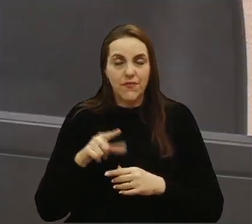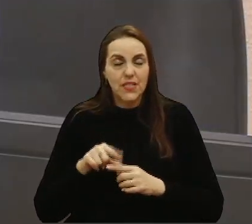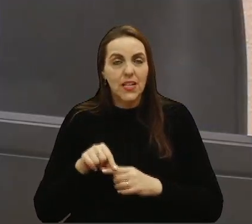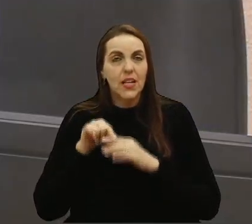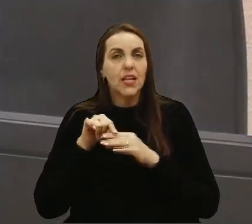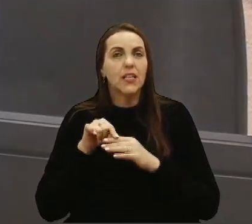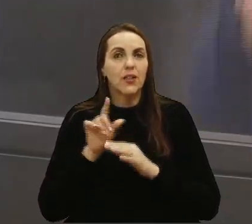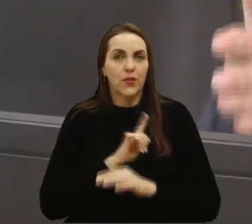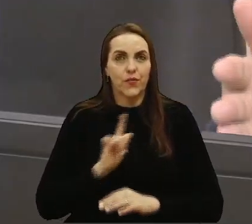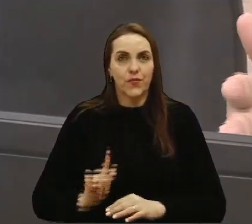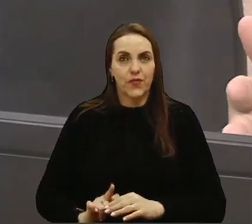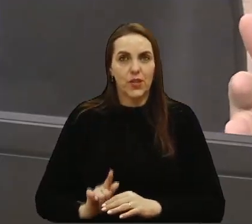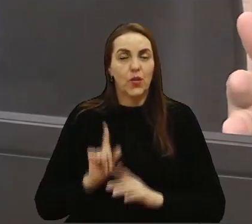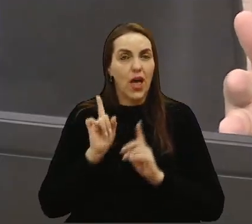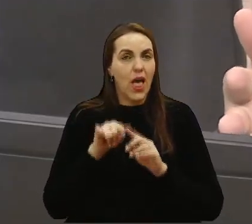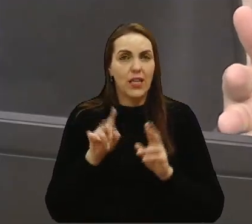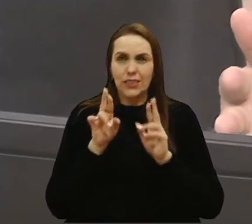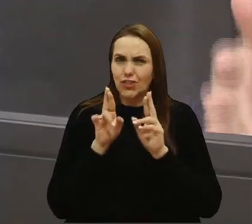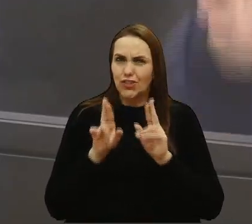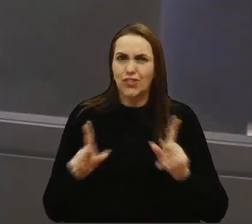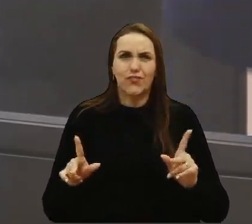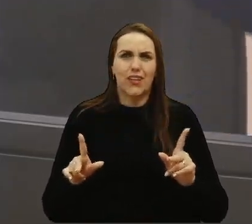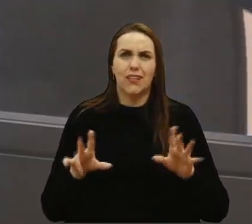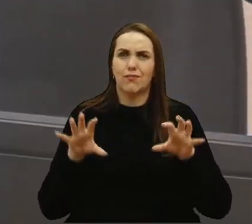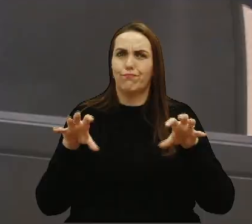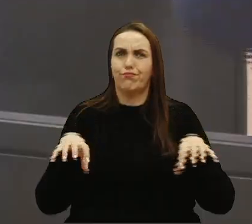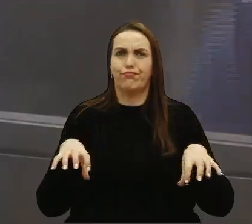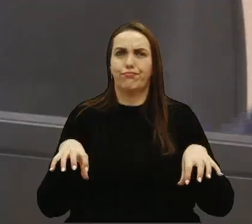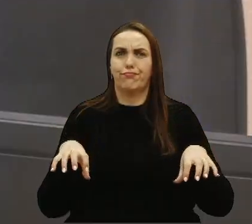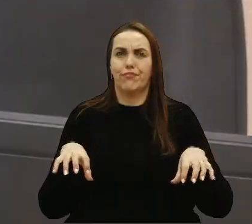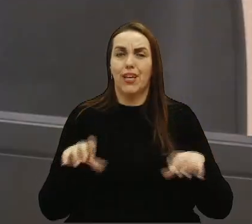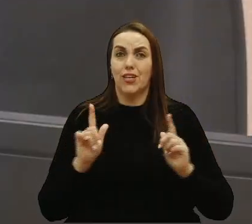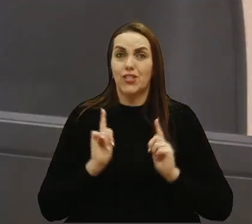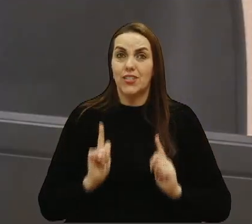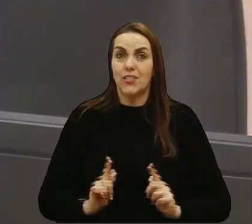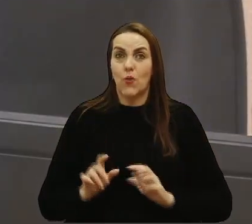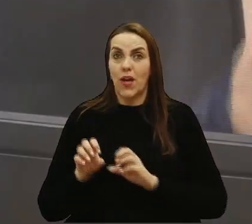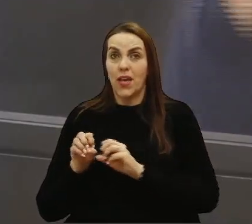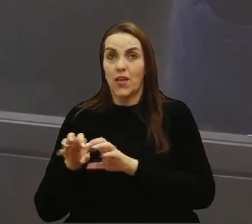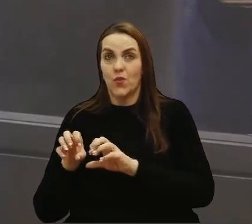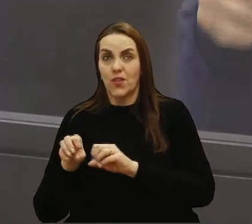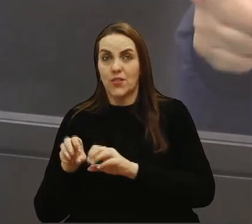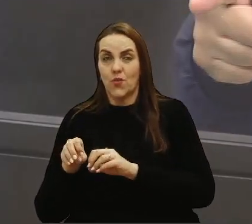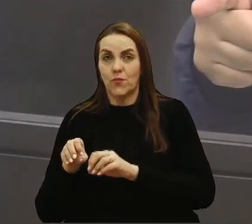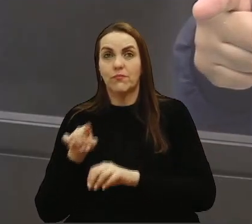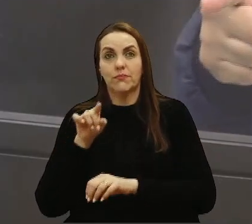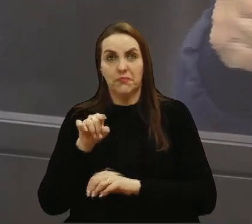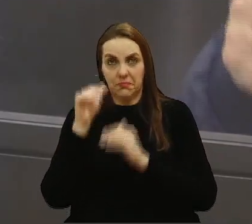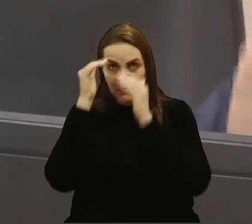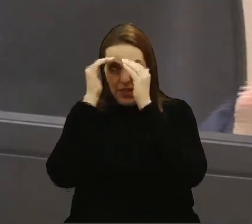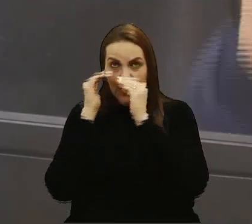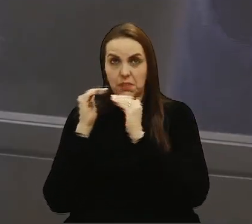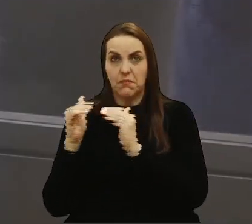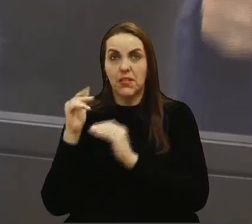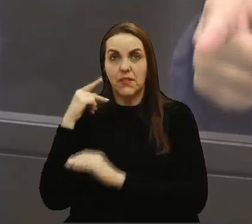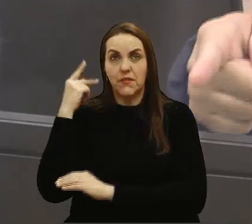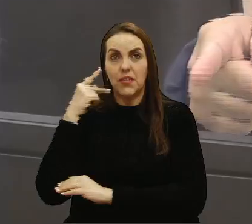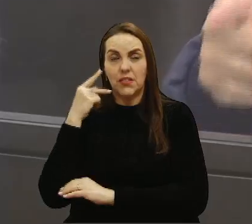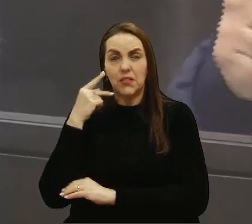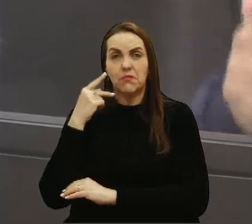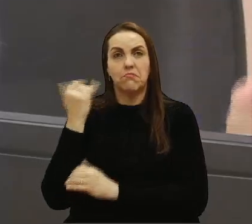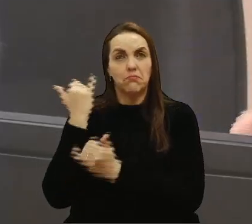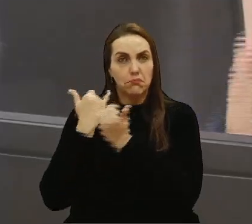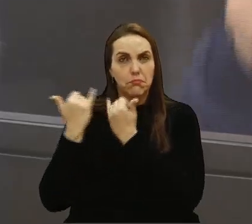um mundo abissal de diferença entre a gestão da educação, que respeita os vereadores, que escuta